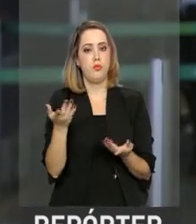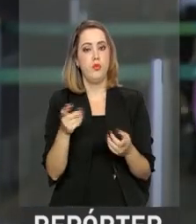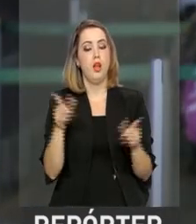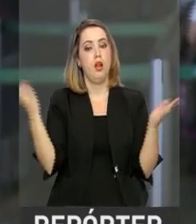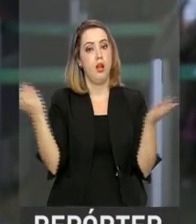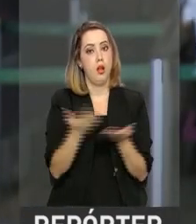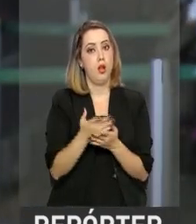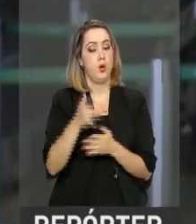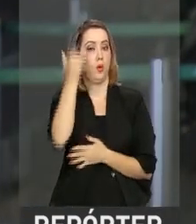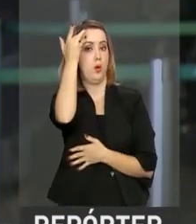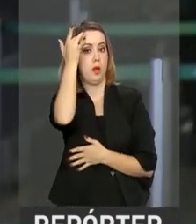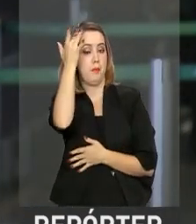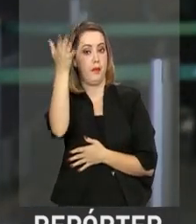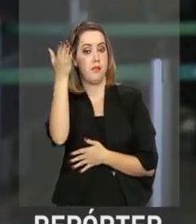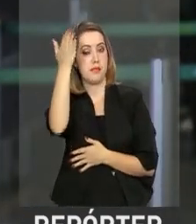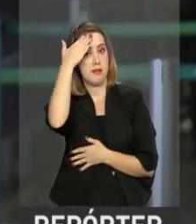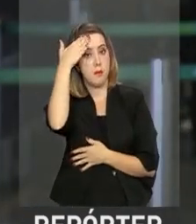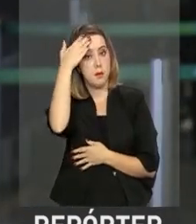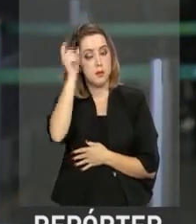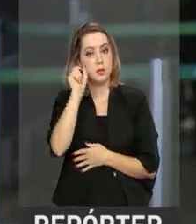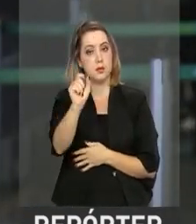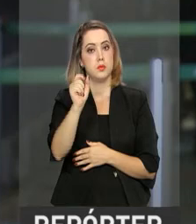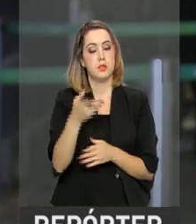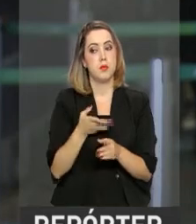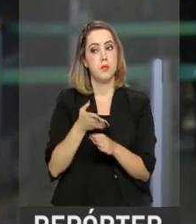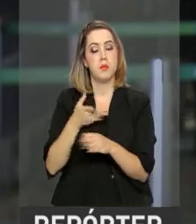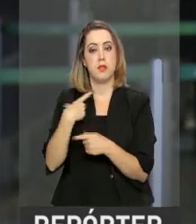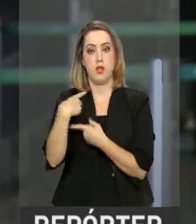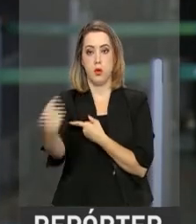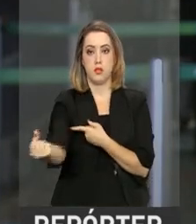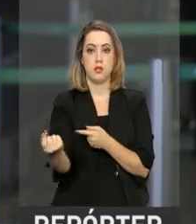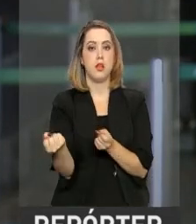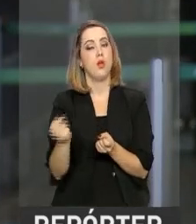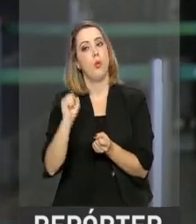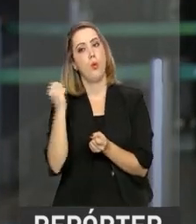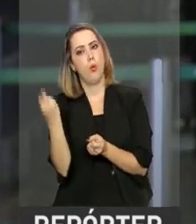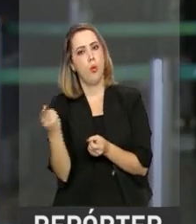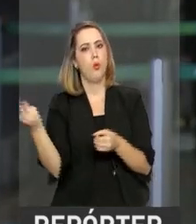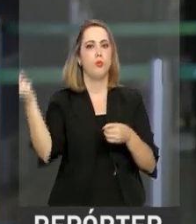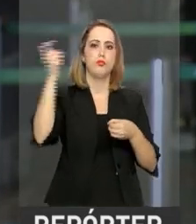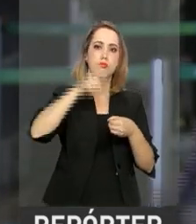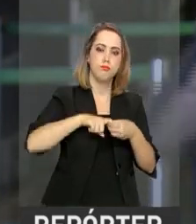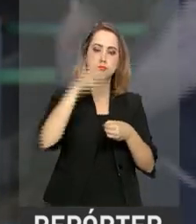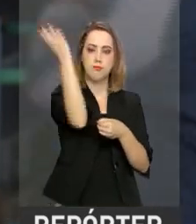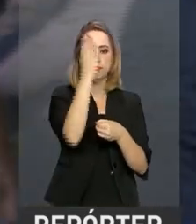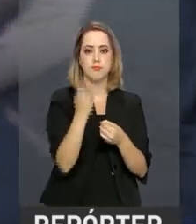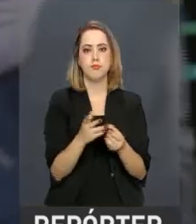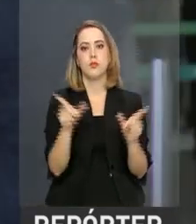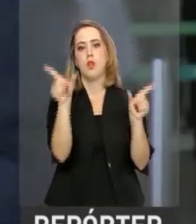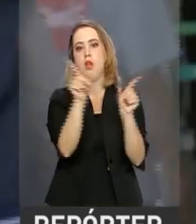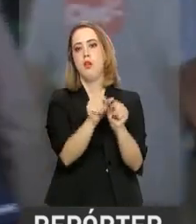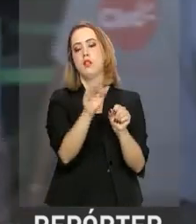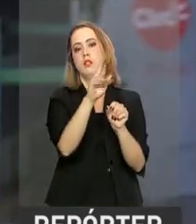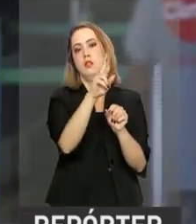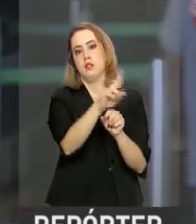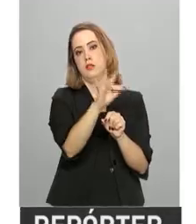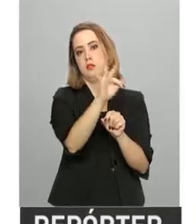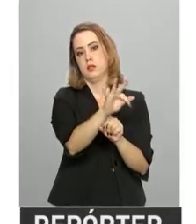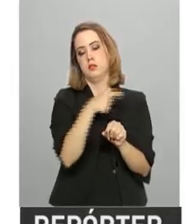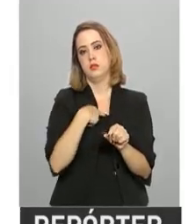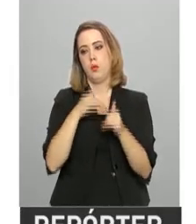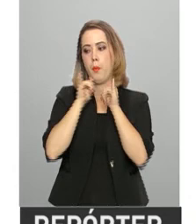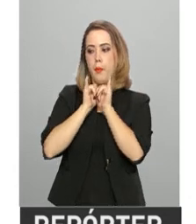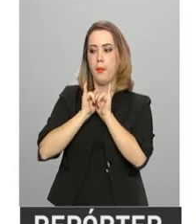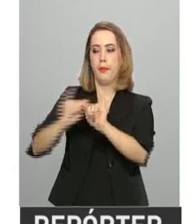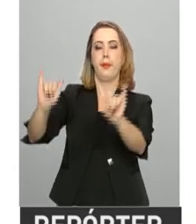problemas tanto na hora de sair quanto na hora de voltar para o brasil a receita federal disponibiliza um guia